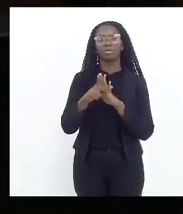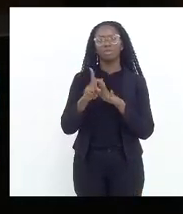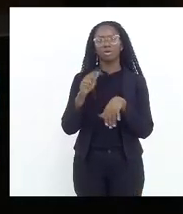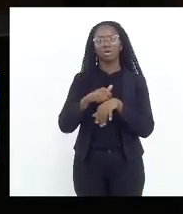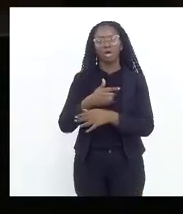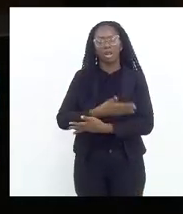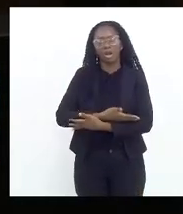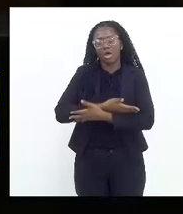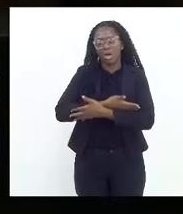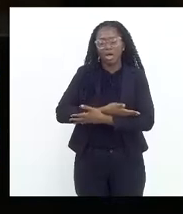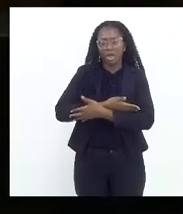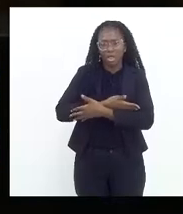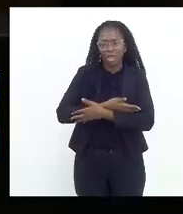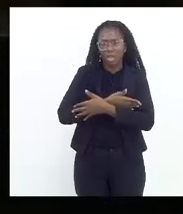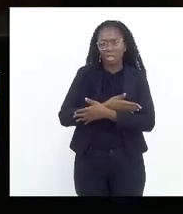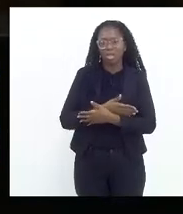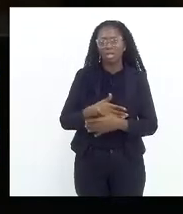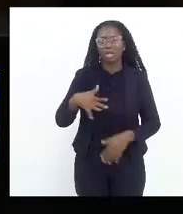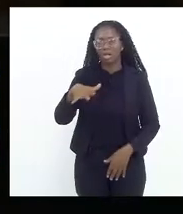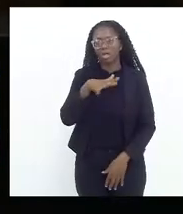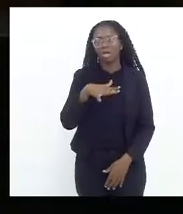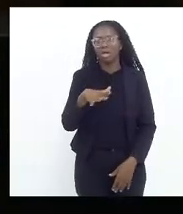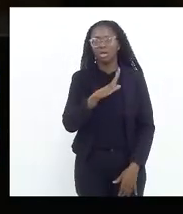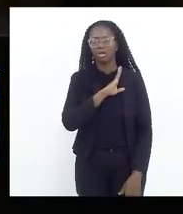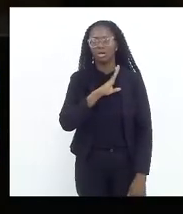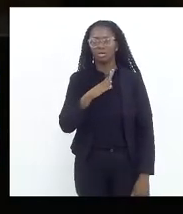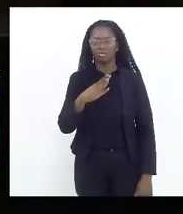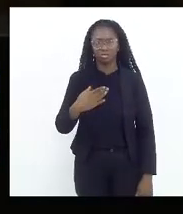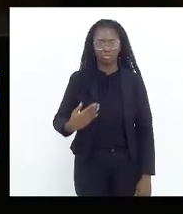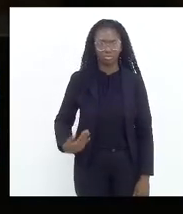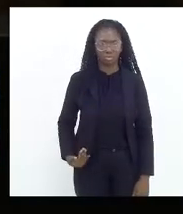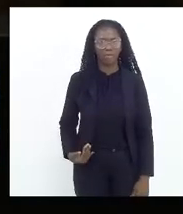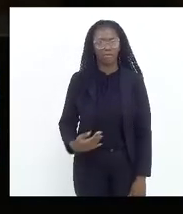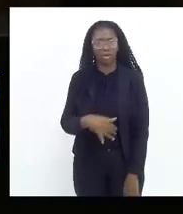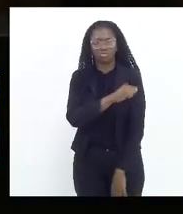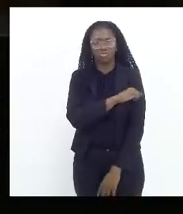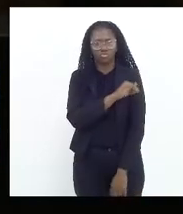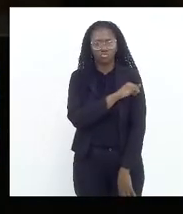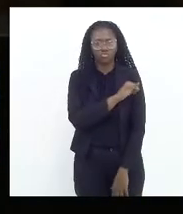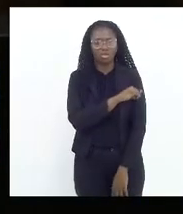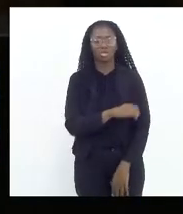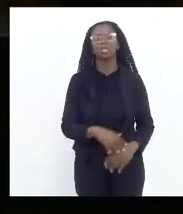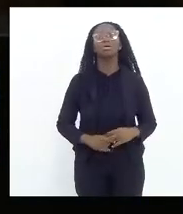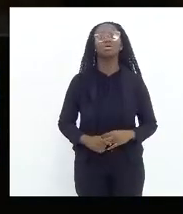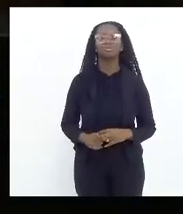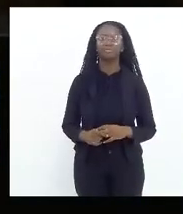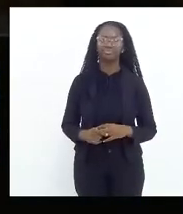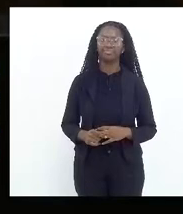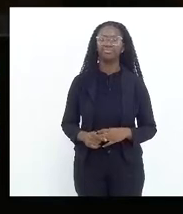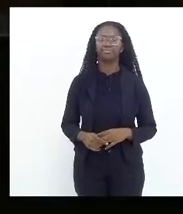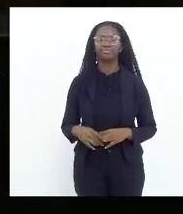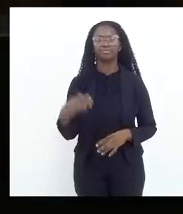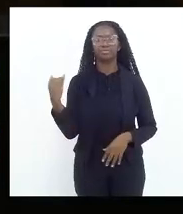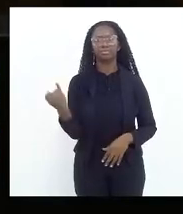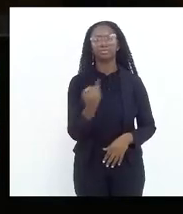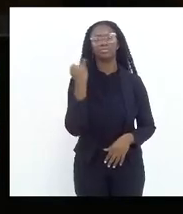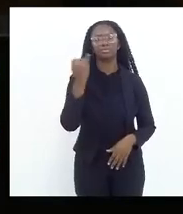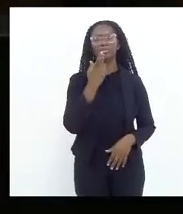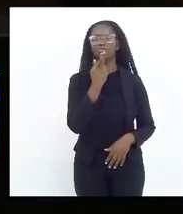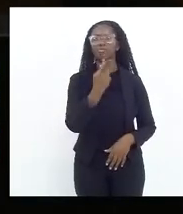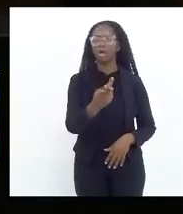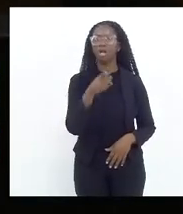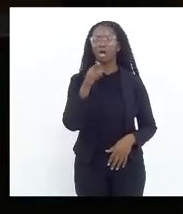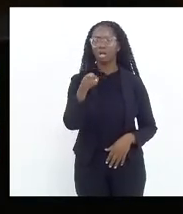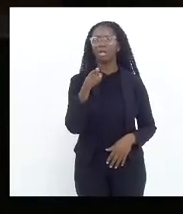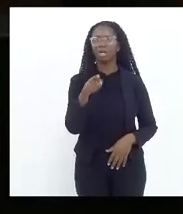do Colinho na rede pública de saúde do Estado do Rio de Janeiro. É importante dizer que esse projeto ele consiste